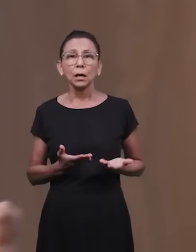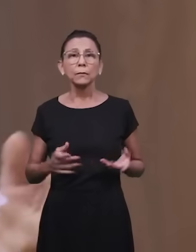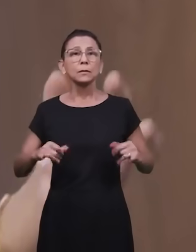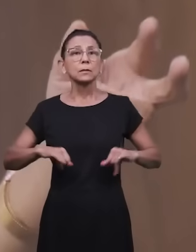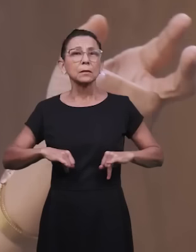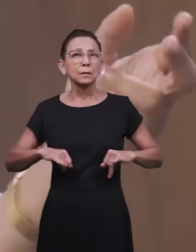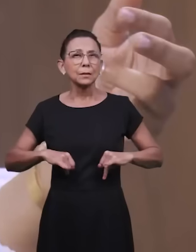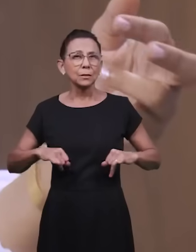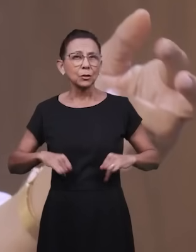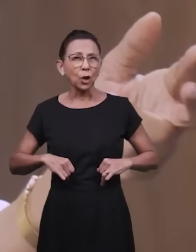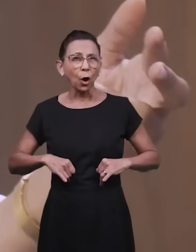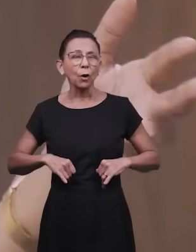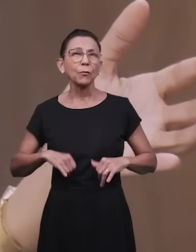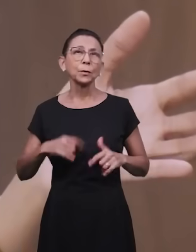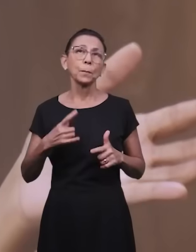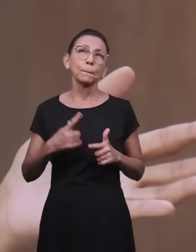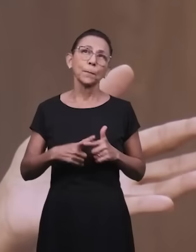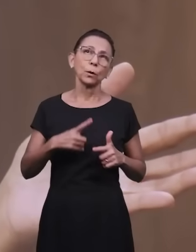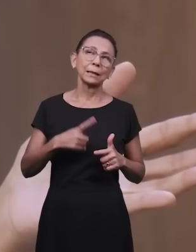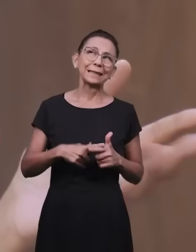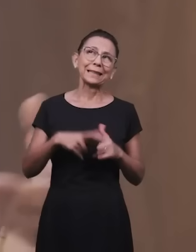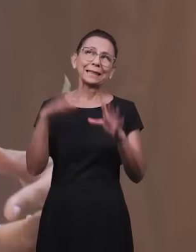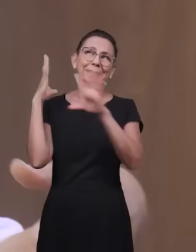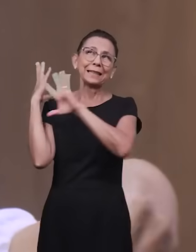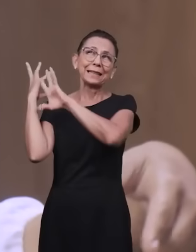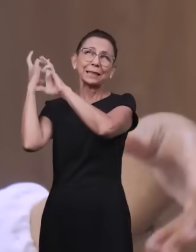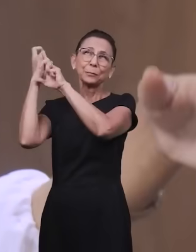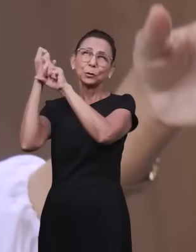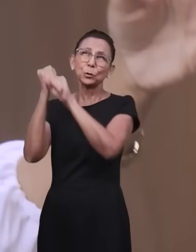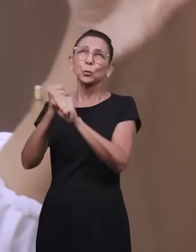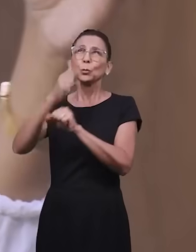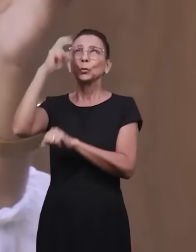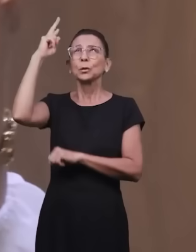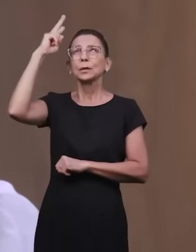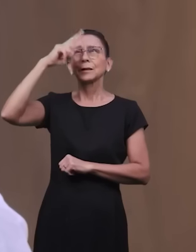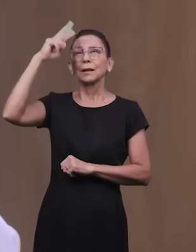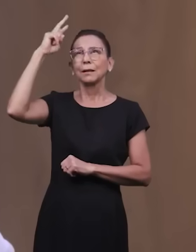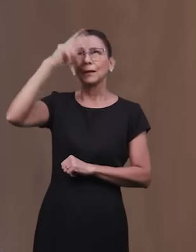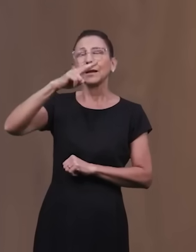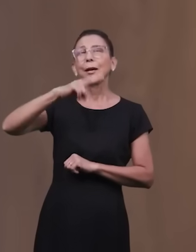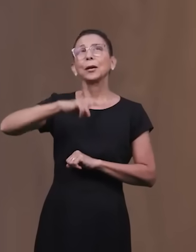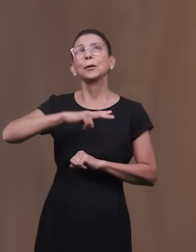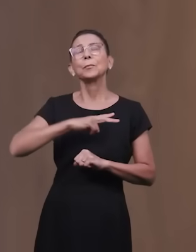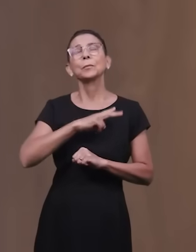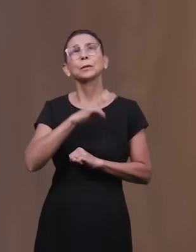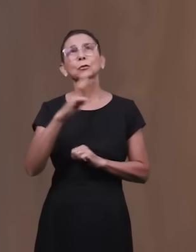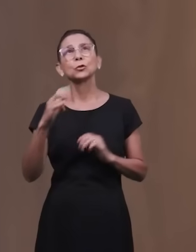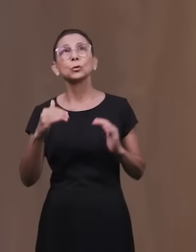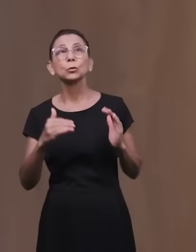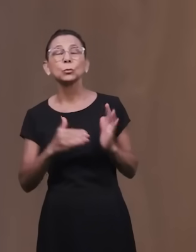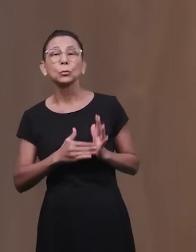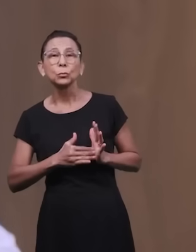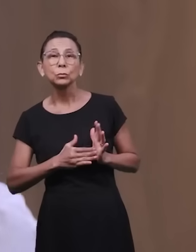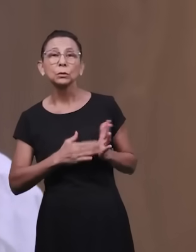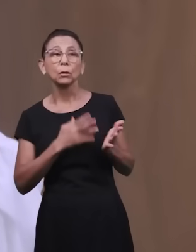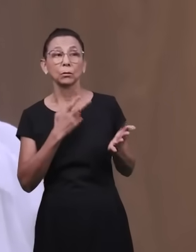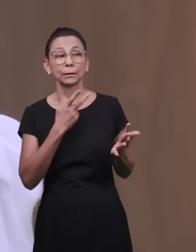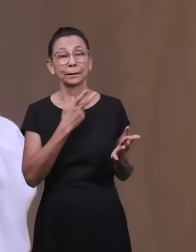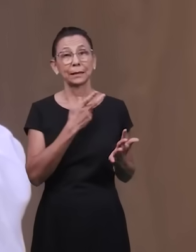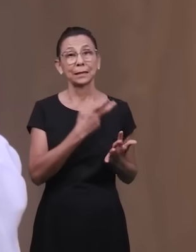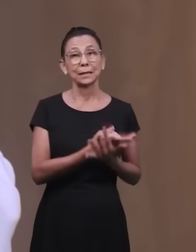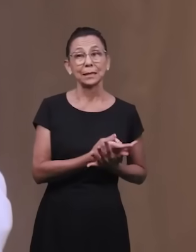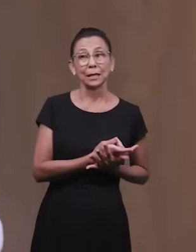porque ele recorta uma situação real e compõe uma narrativa em cima daquela situação, e